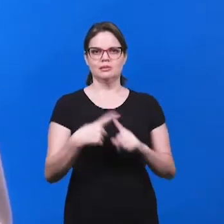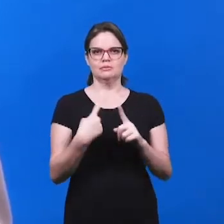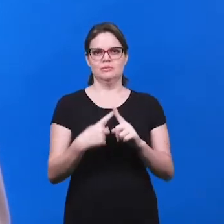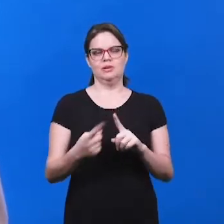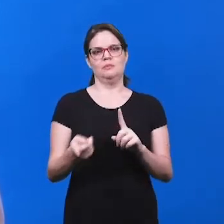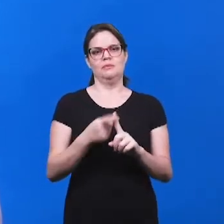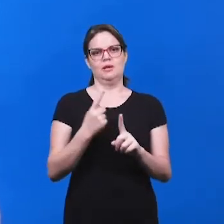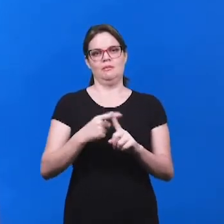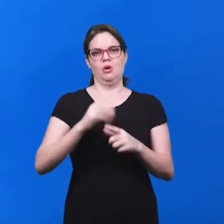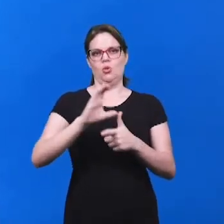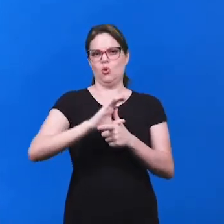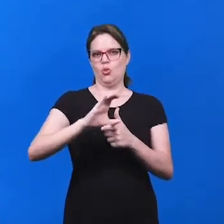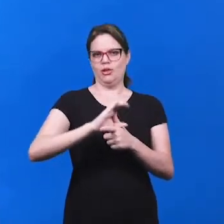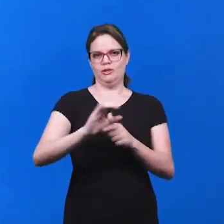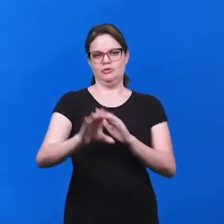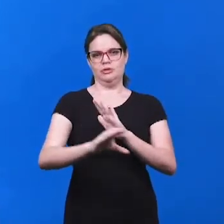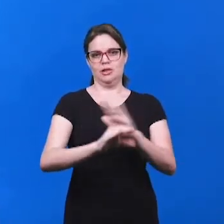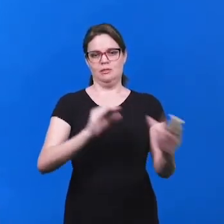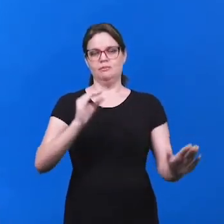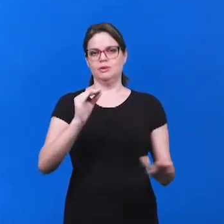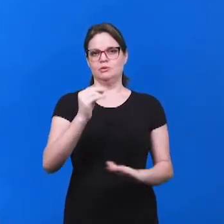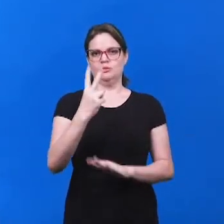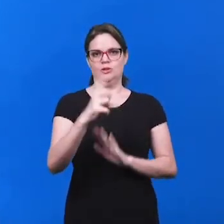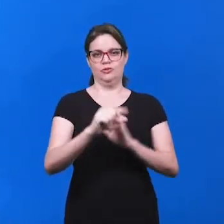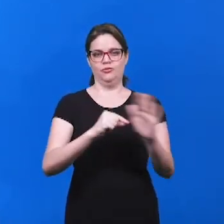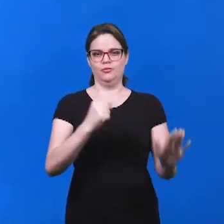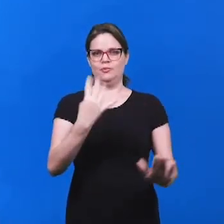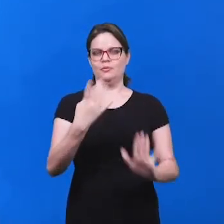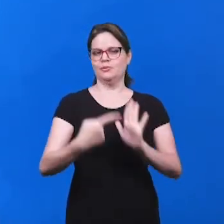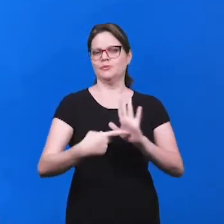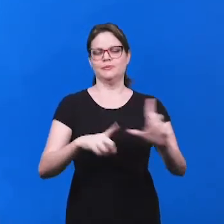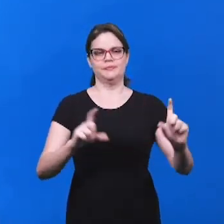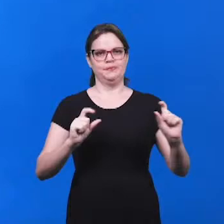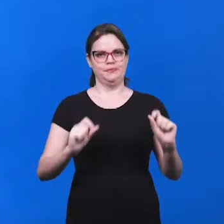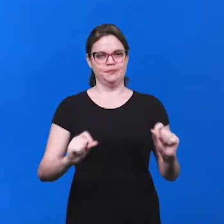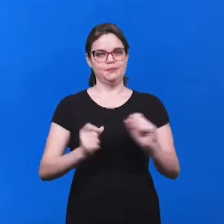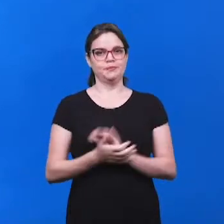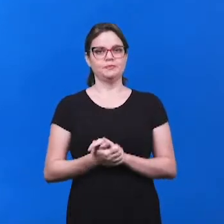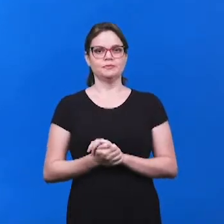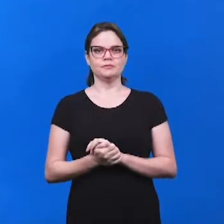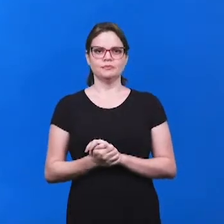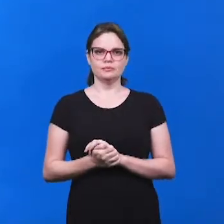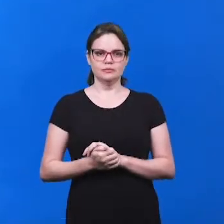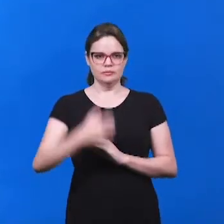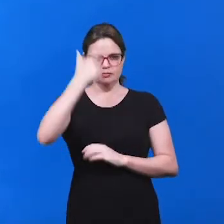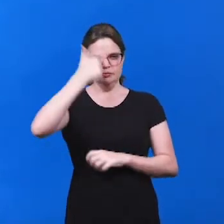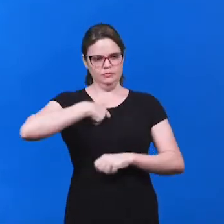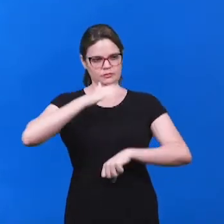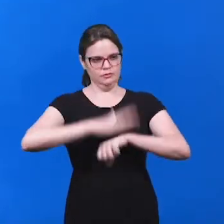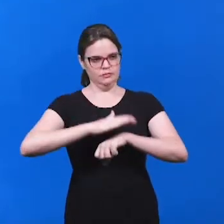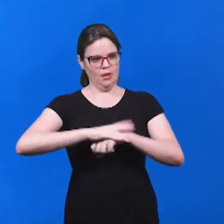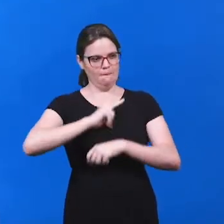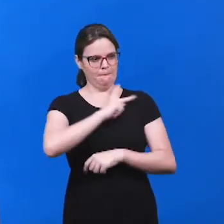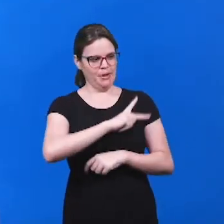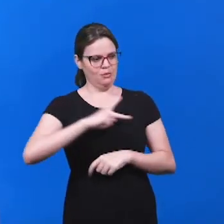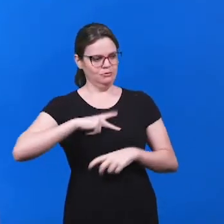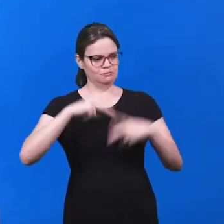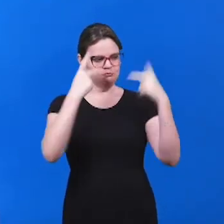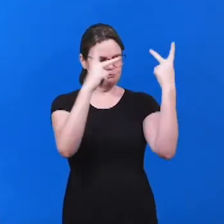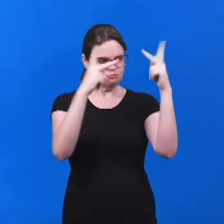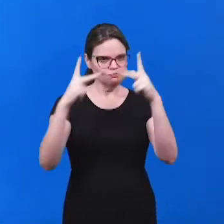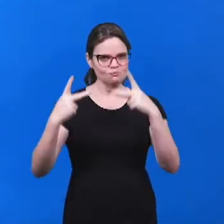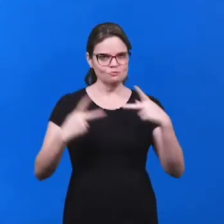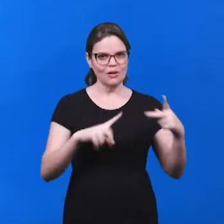carta de Paulo aos Coríntios, no capítulo 2, verso 4, que a preocupação era que as palavras dele não fossem palavras em